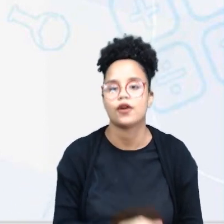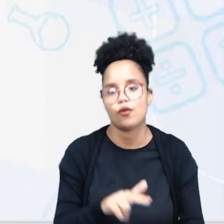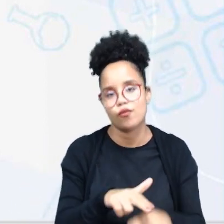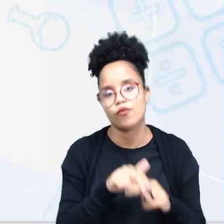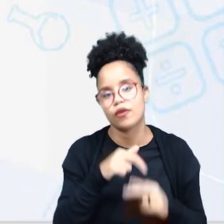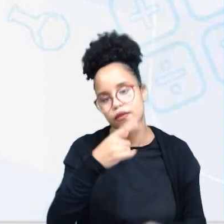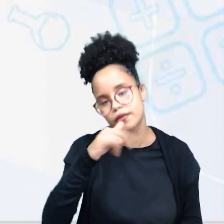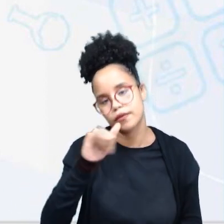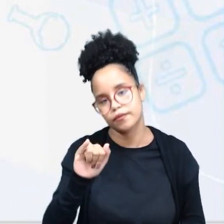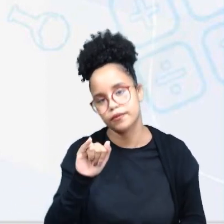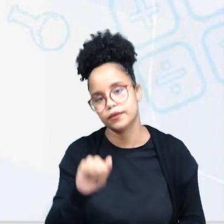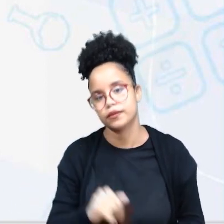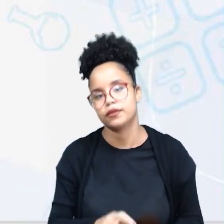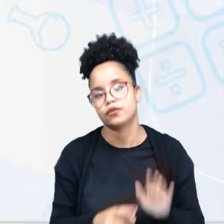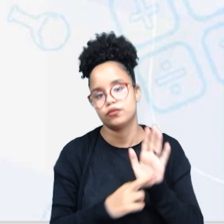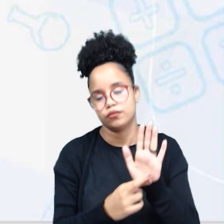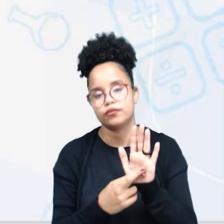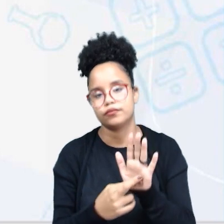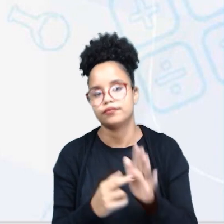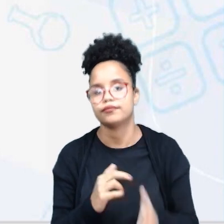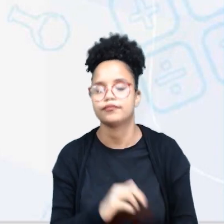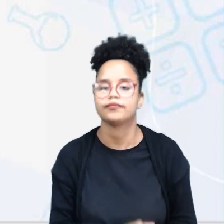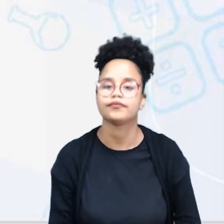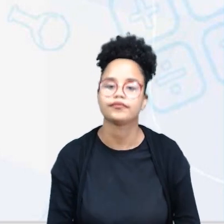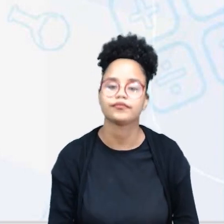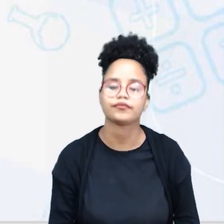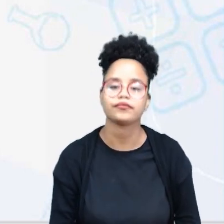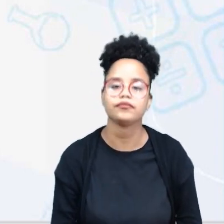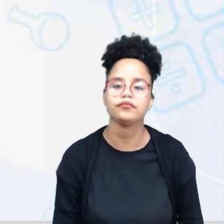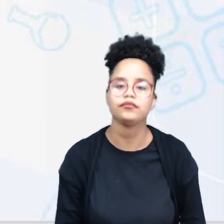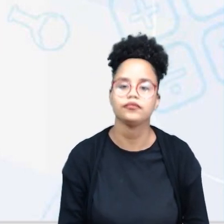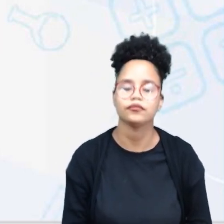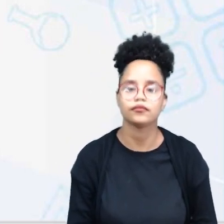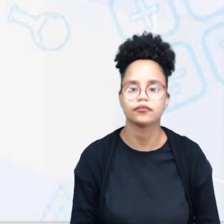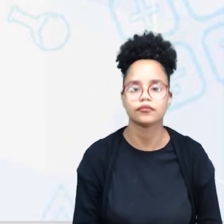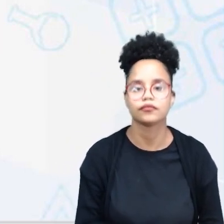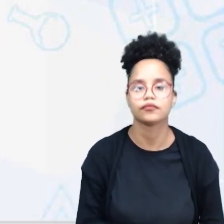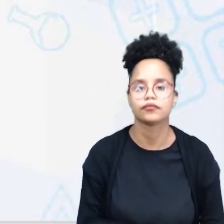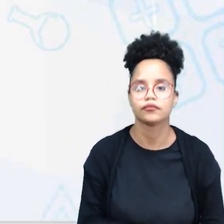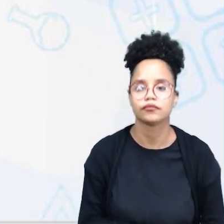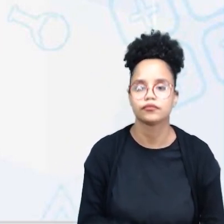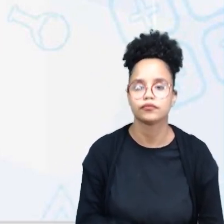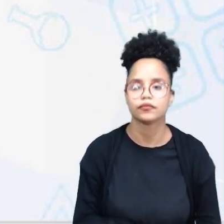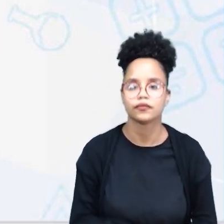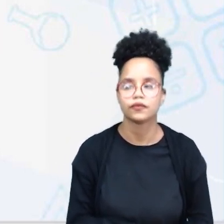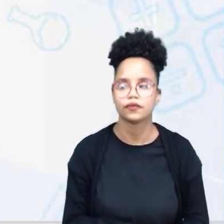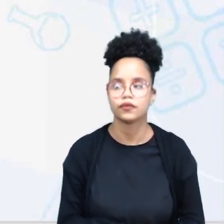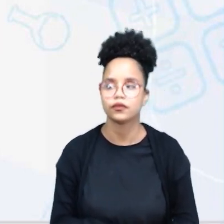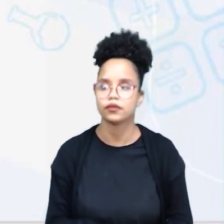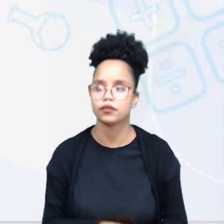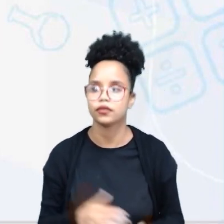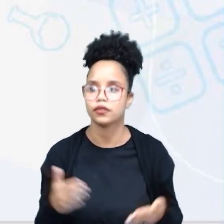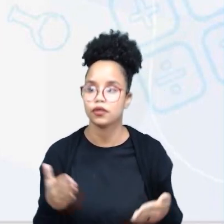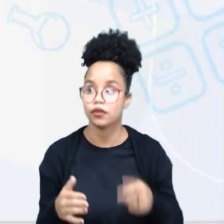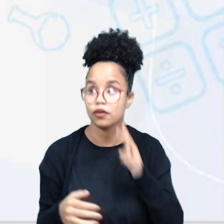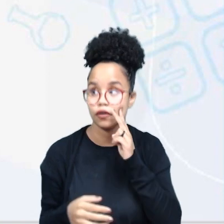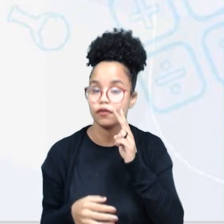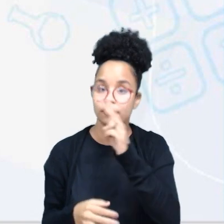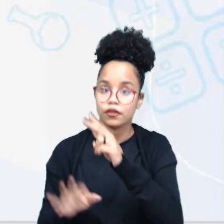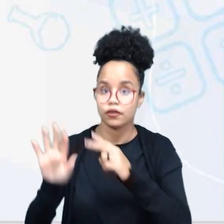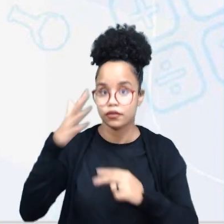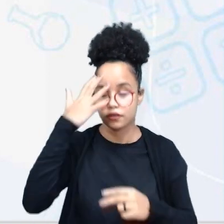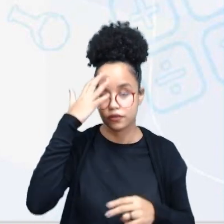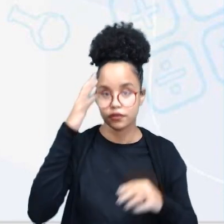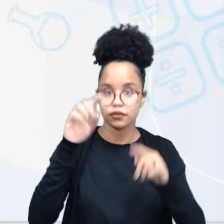picolé uma representação dessa constante desse valor certo vão aproveitar que a gente tá aqui na tela e bora ver já